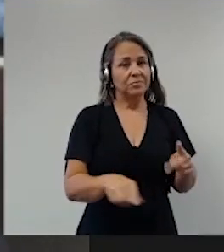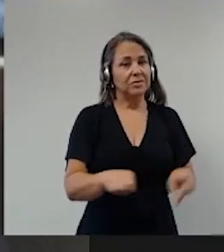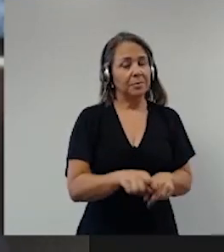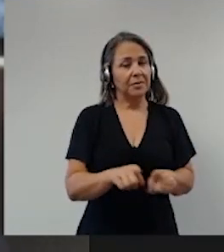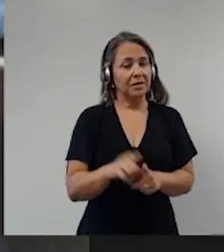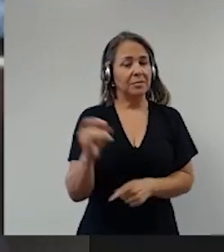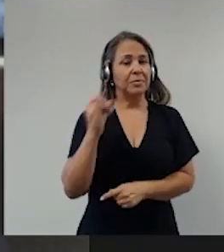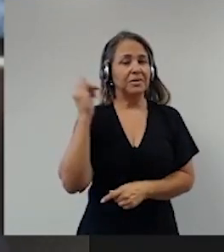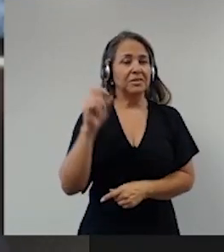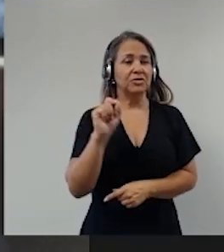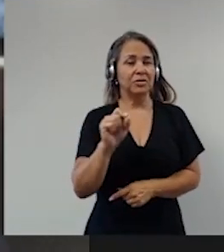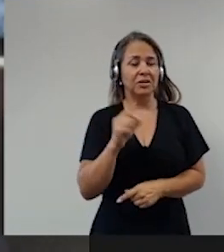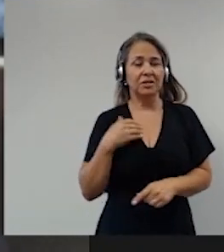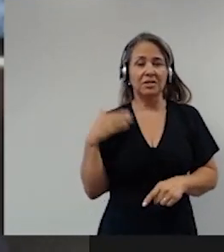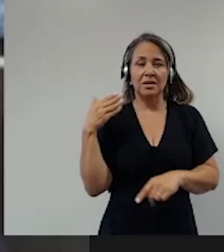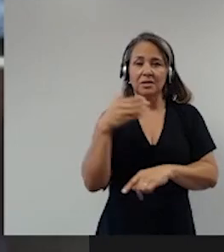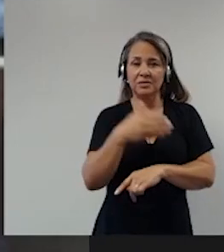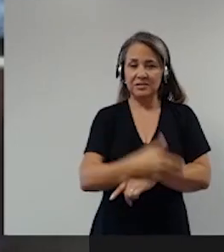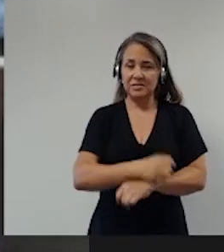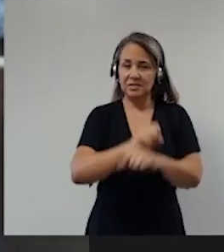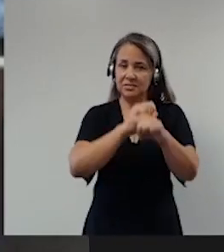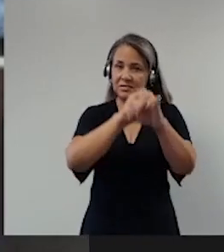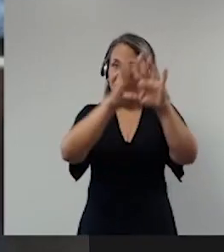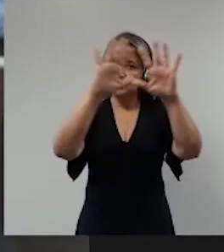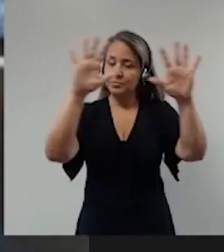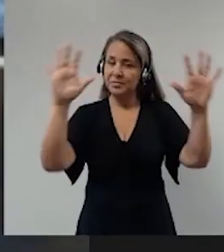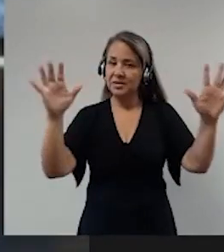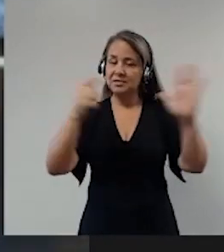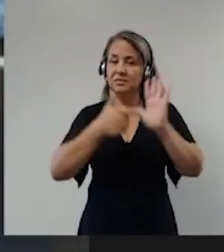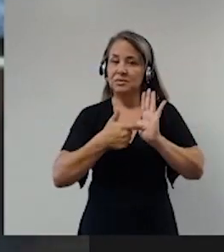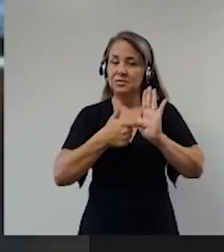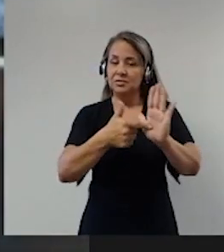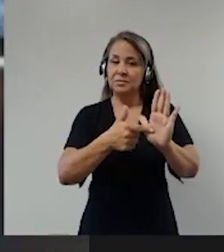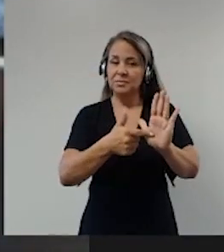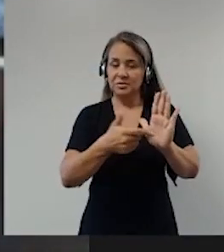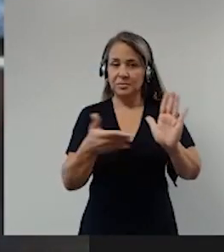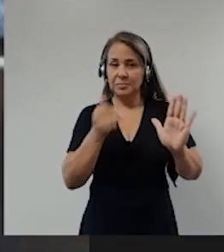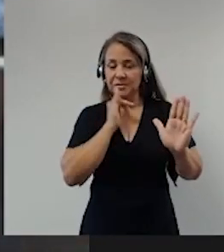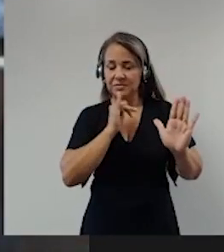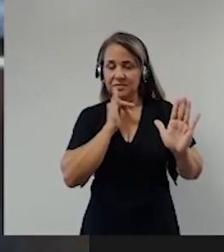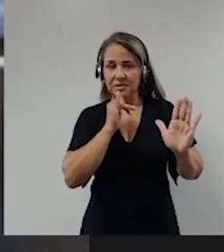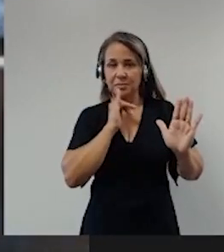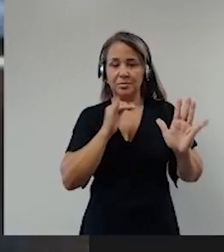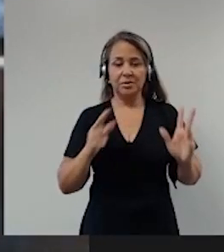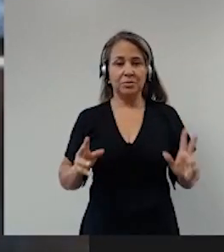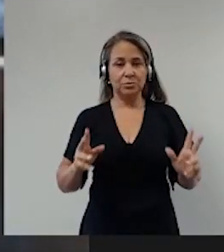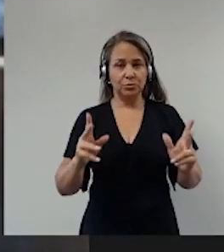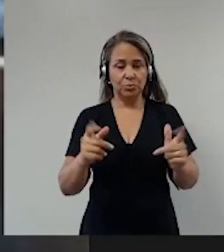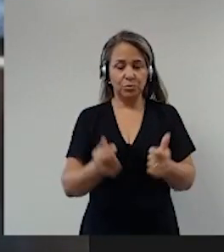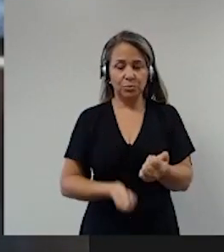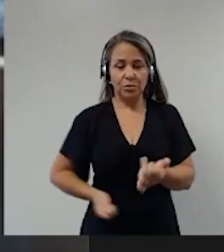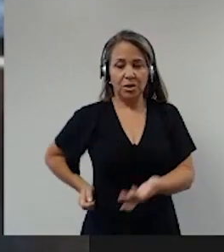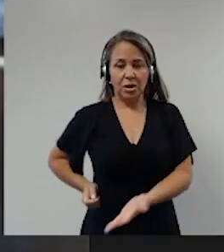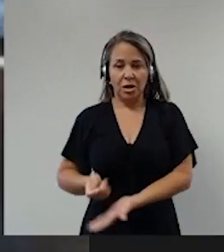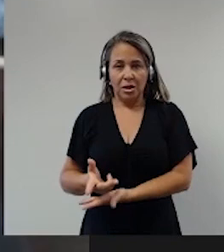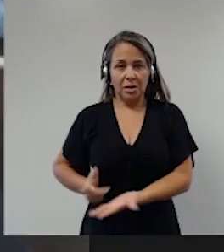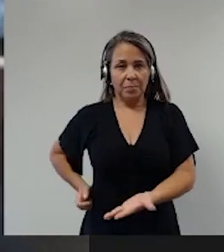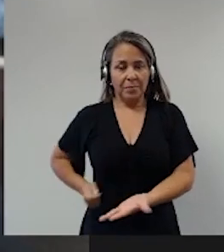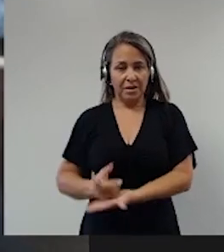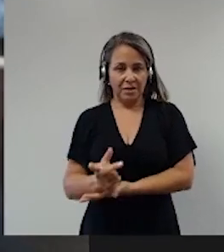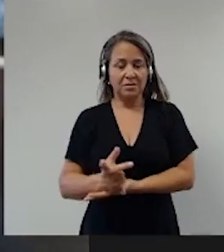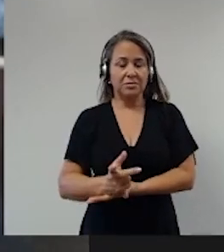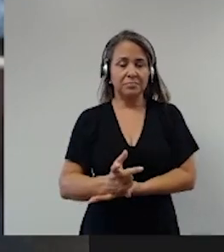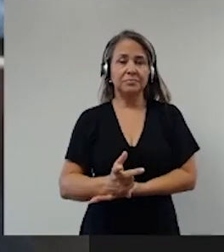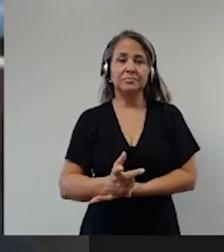é, sim, o acesso e a transparência no que tange aos gastos dos recursos públicos. Até